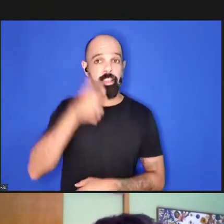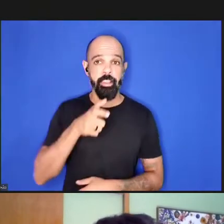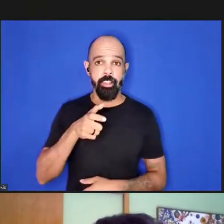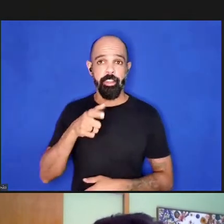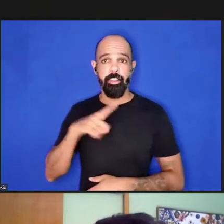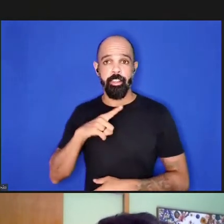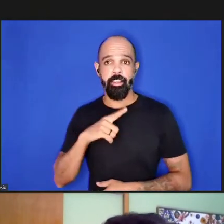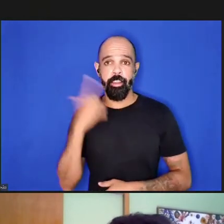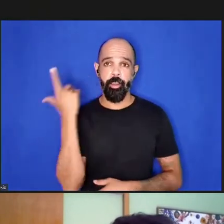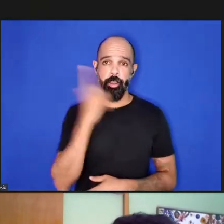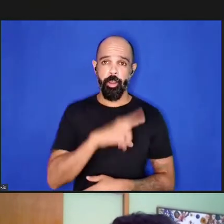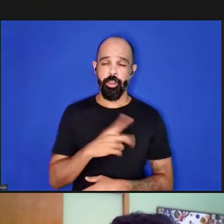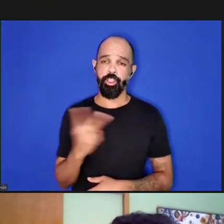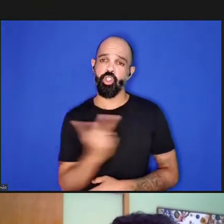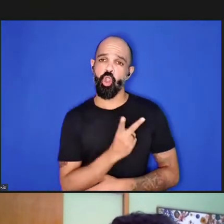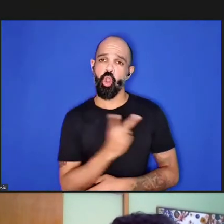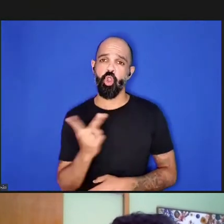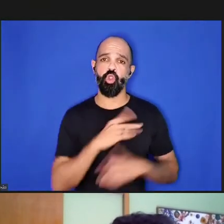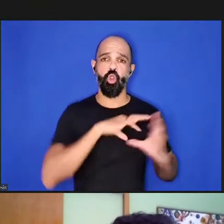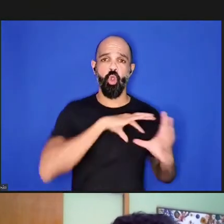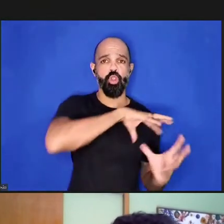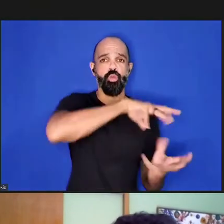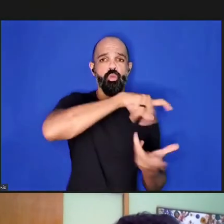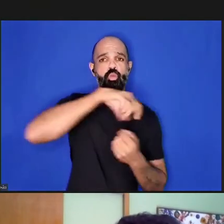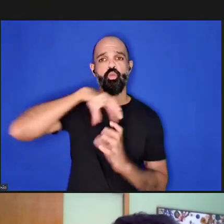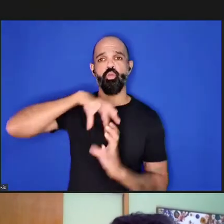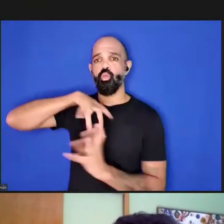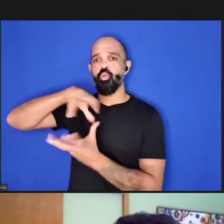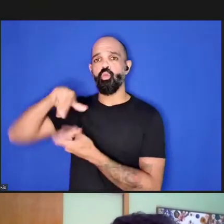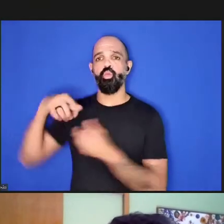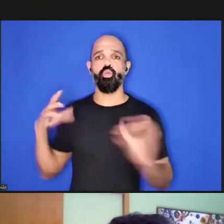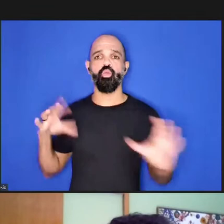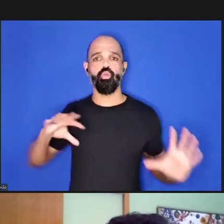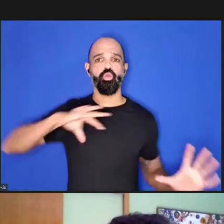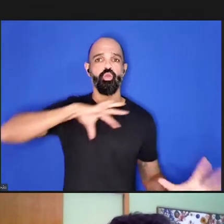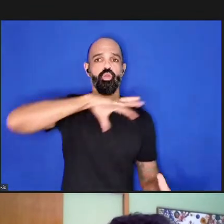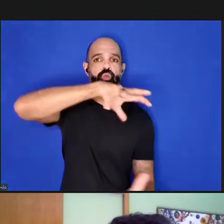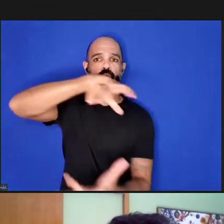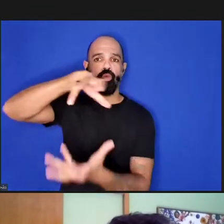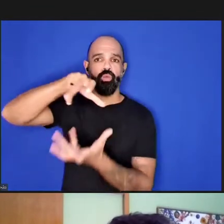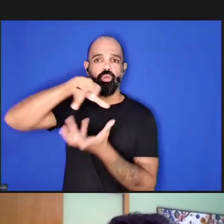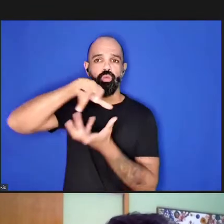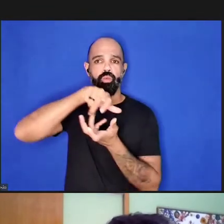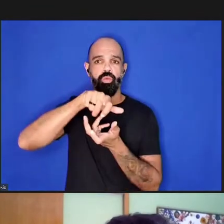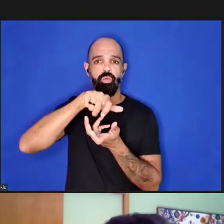trazer esses dois mundos para um só lugar. E